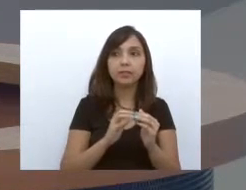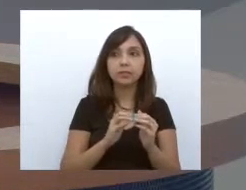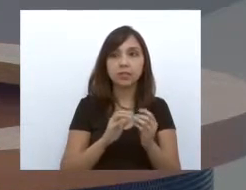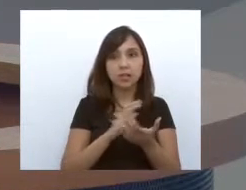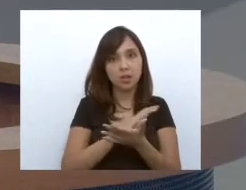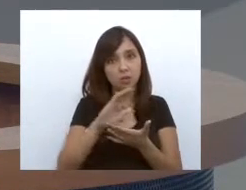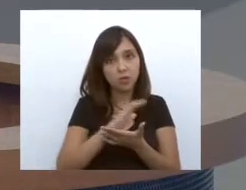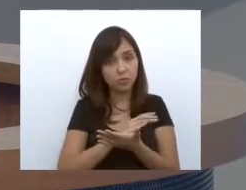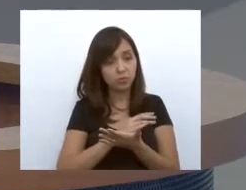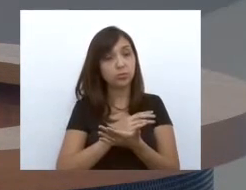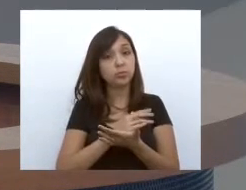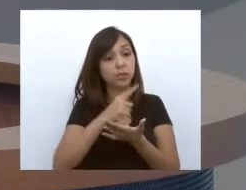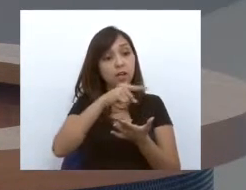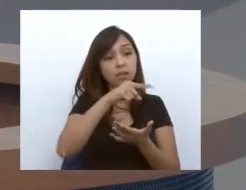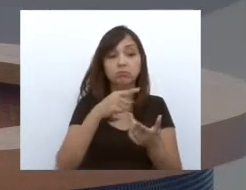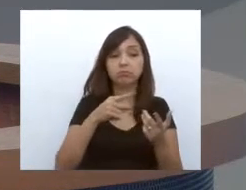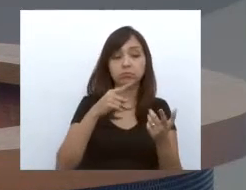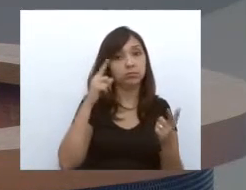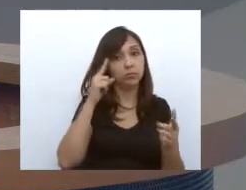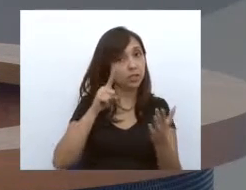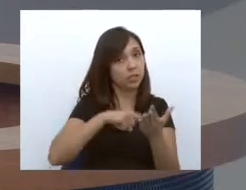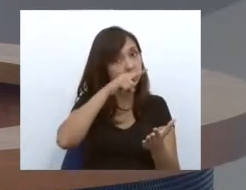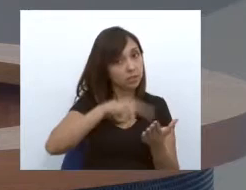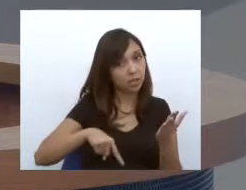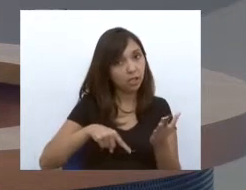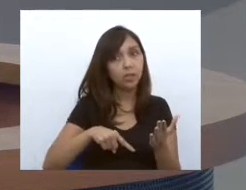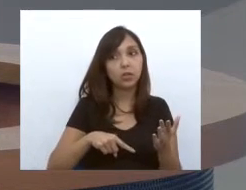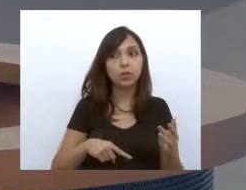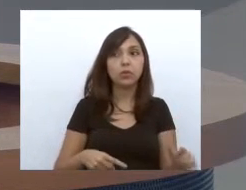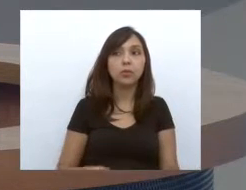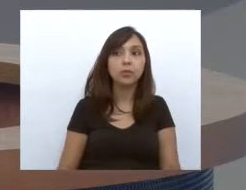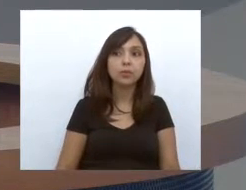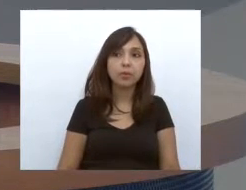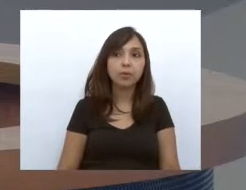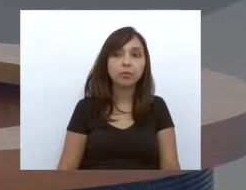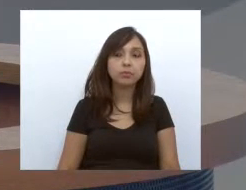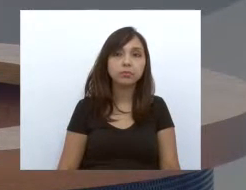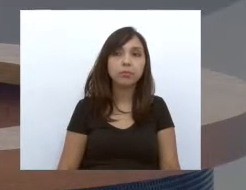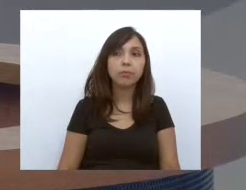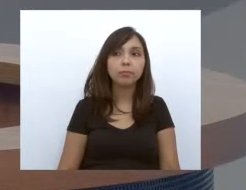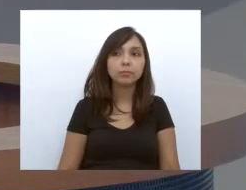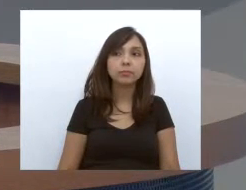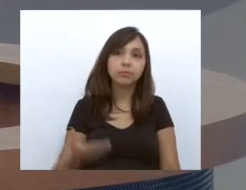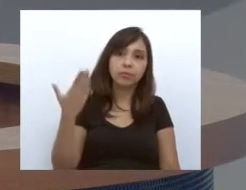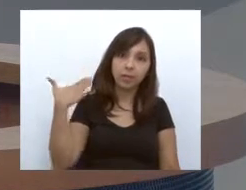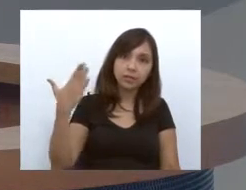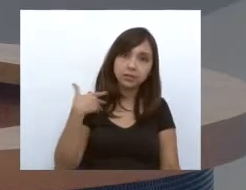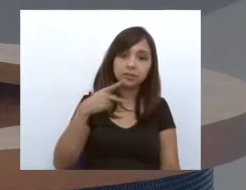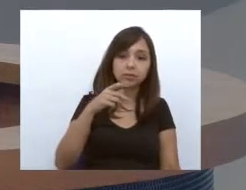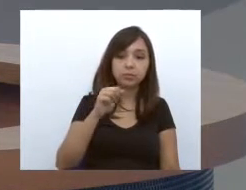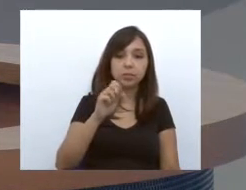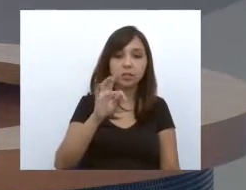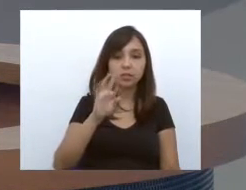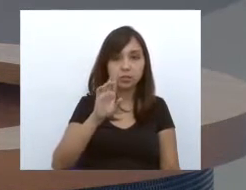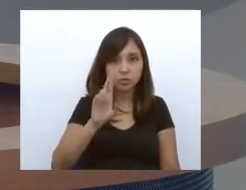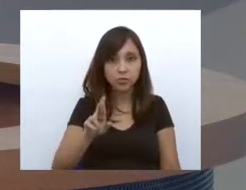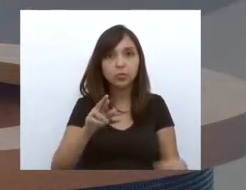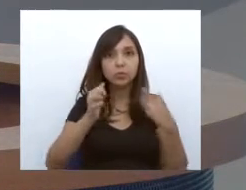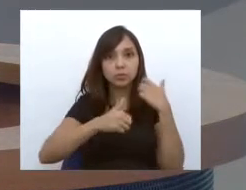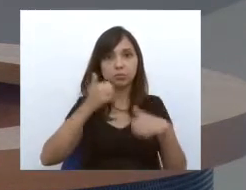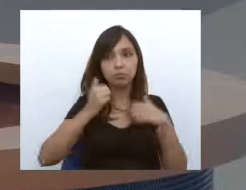esse comum acordo, foi falado o padre Friso e foi um pastor.